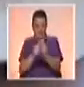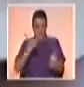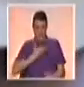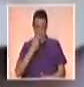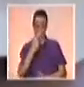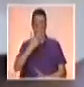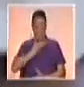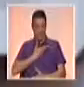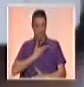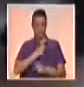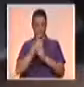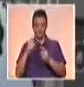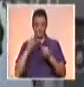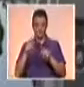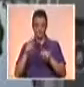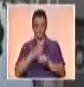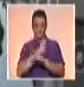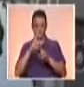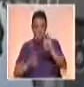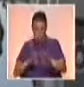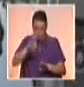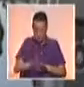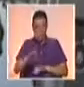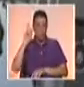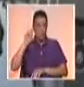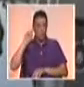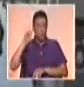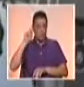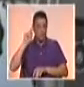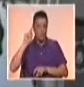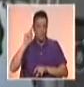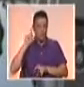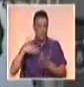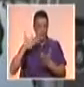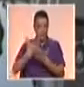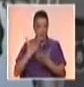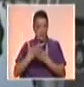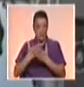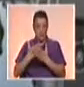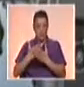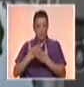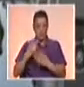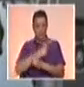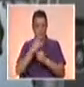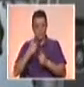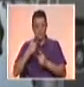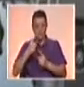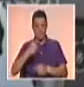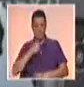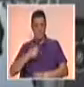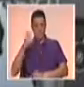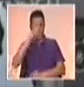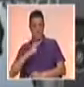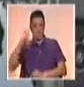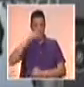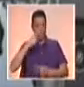DVD. A meu ver, um passo muito, muito importante e um impulso muito grande foi dado pelas próprias televisões,